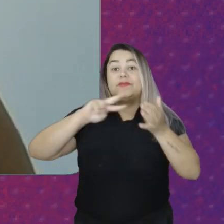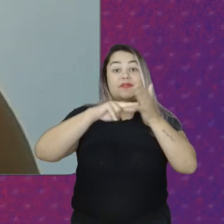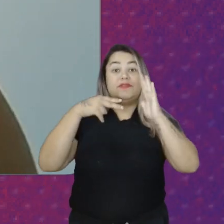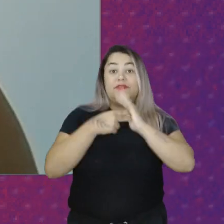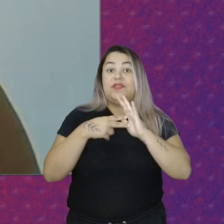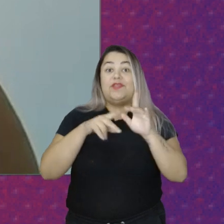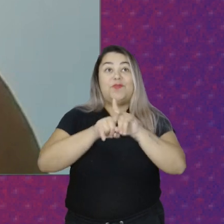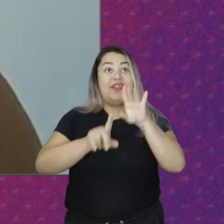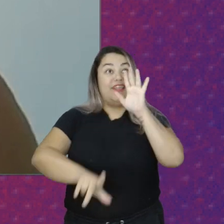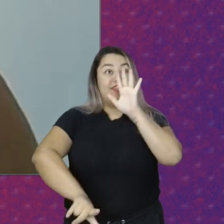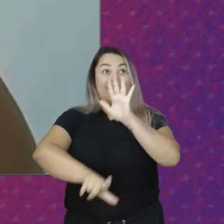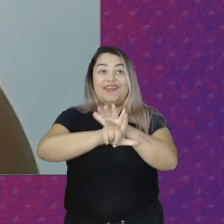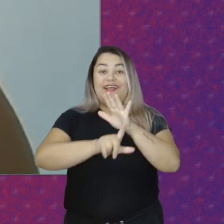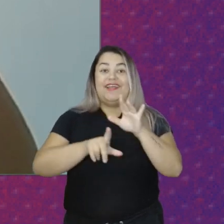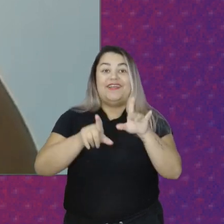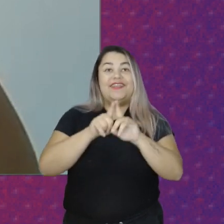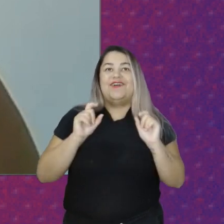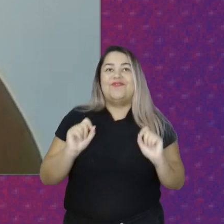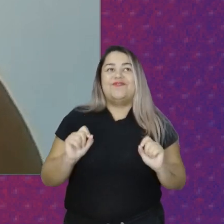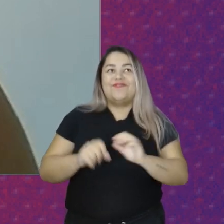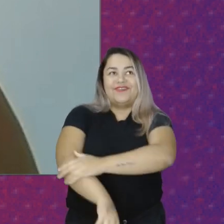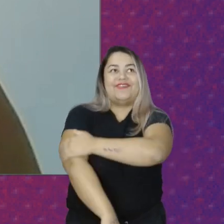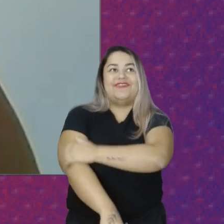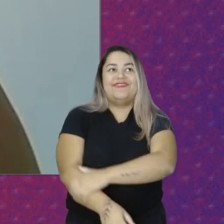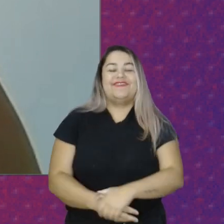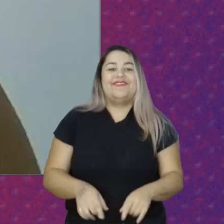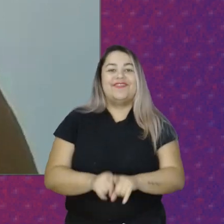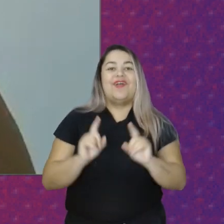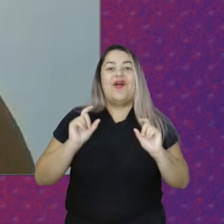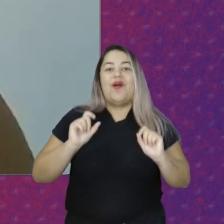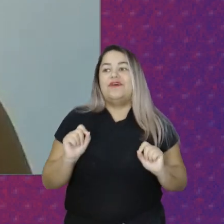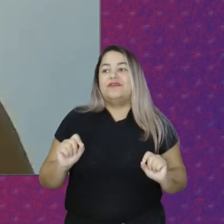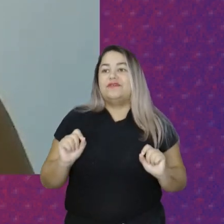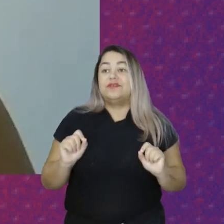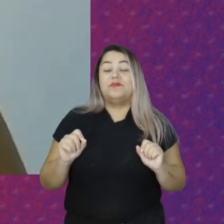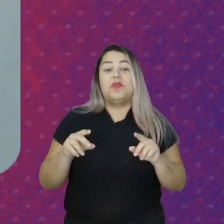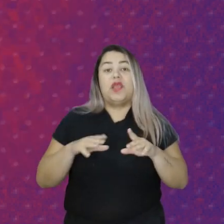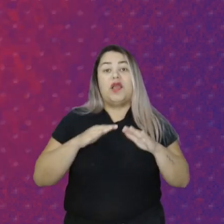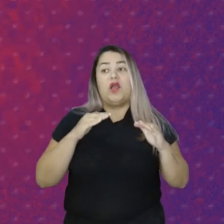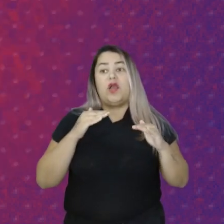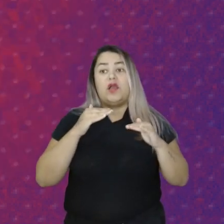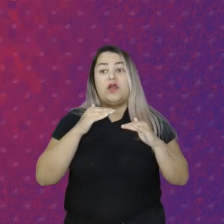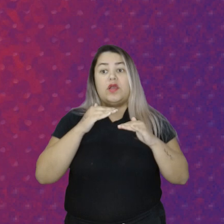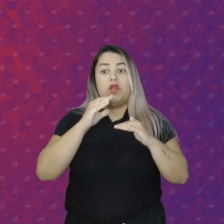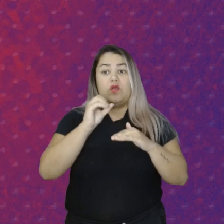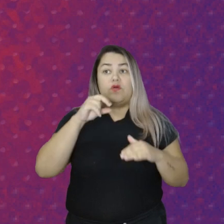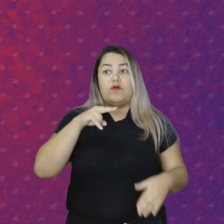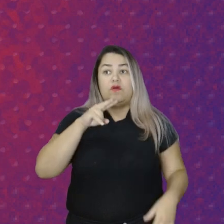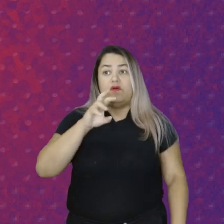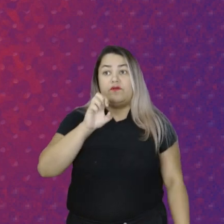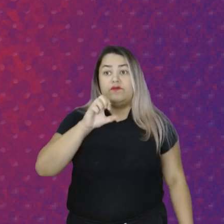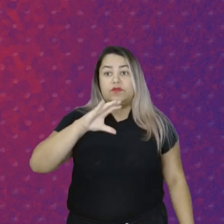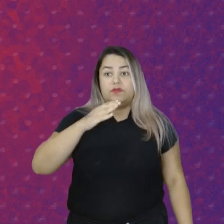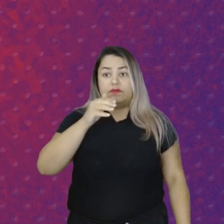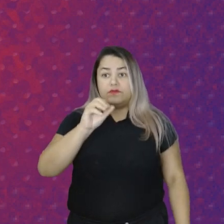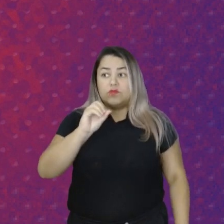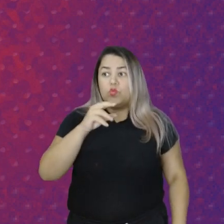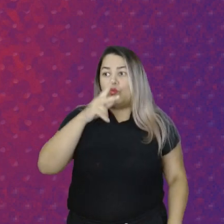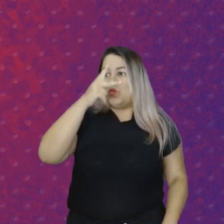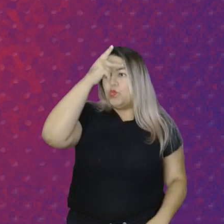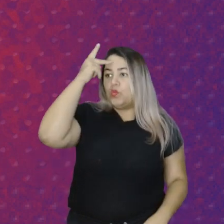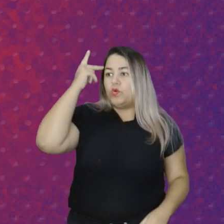nenhuma legislação pode se contrapor à Convenção. E na Convenção sobre os Direitos da Pessoa com Deficiência,